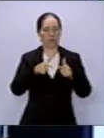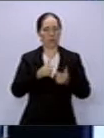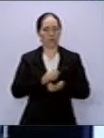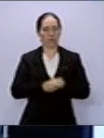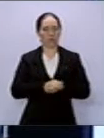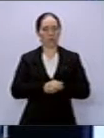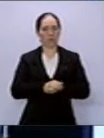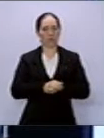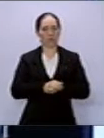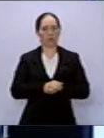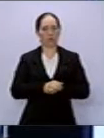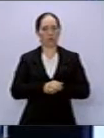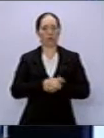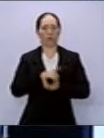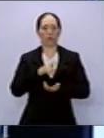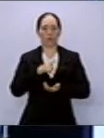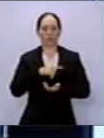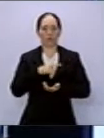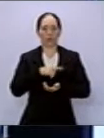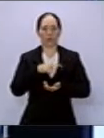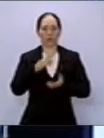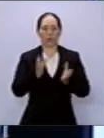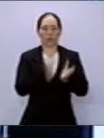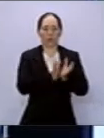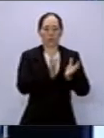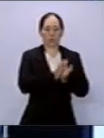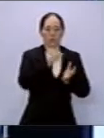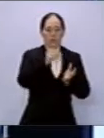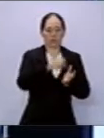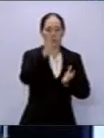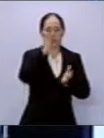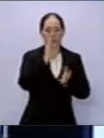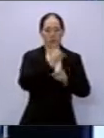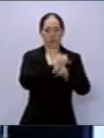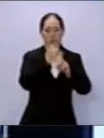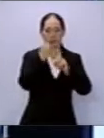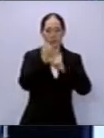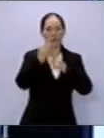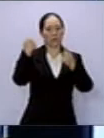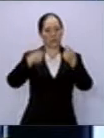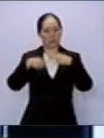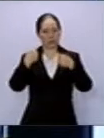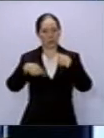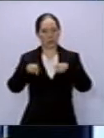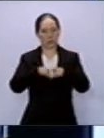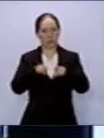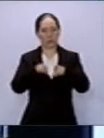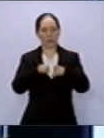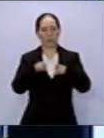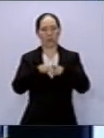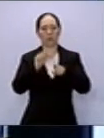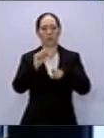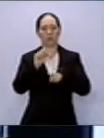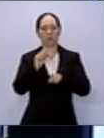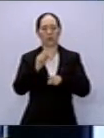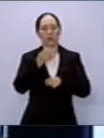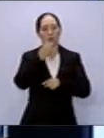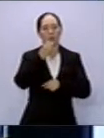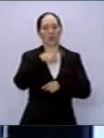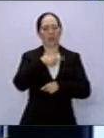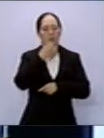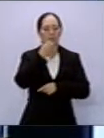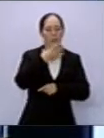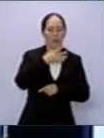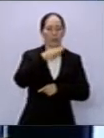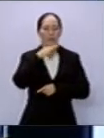na a uma parcela da sociedade brasileira e o debate em geral no Brasil se enveredar por arquivos de seus bons e os ruins